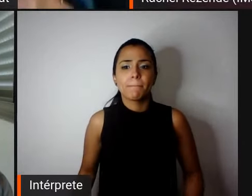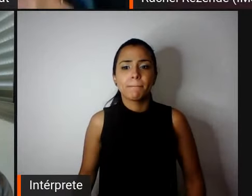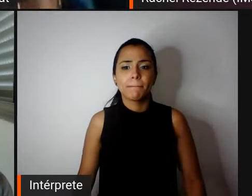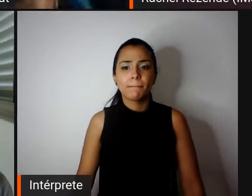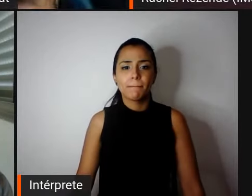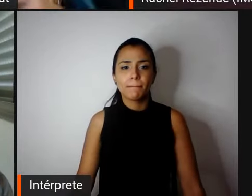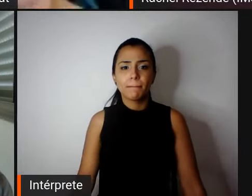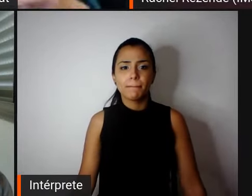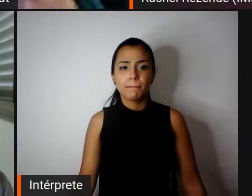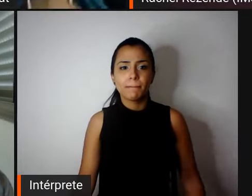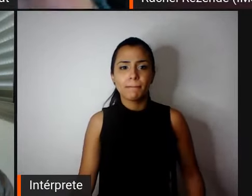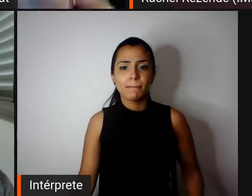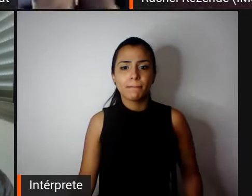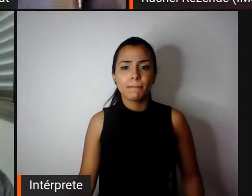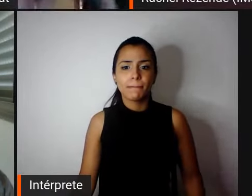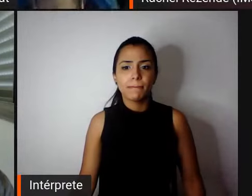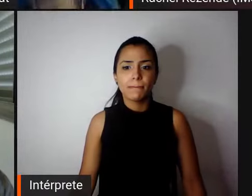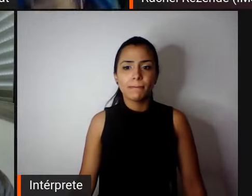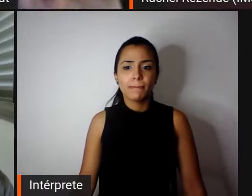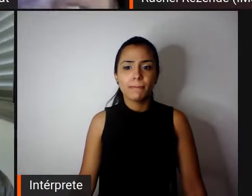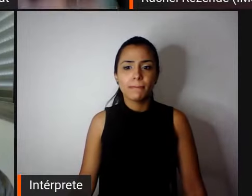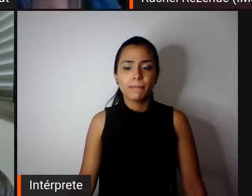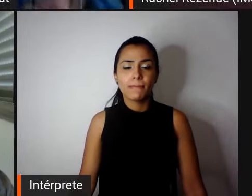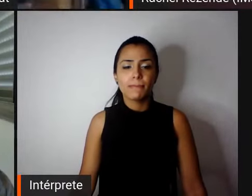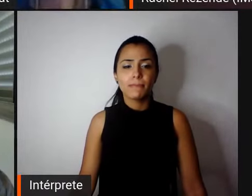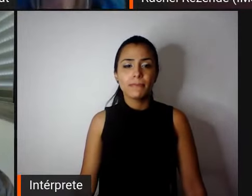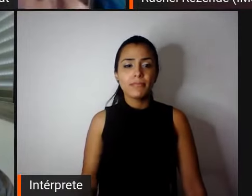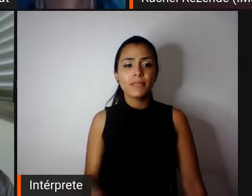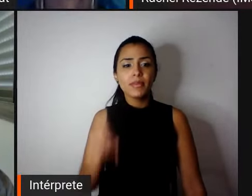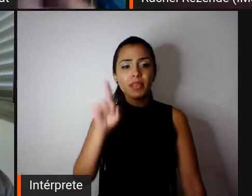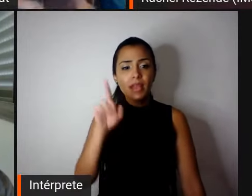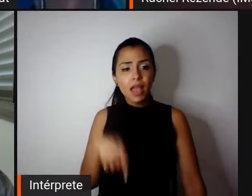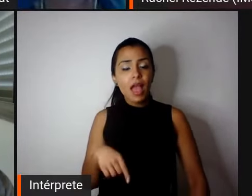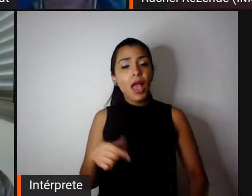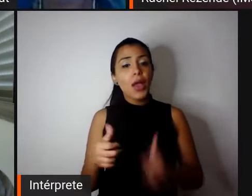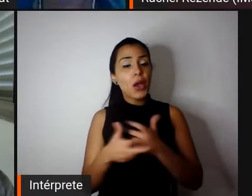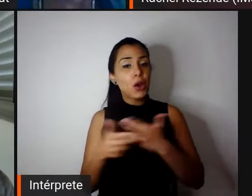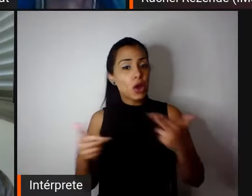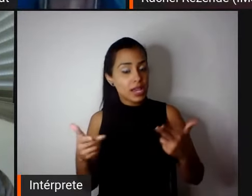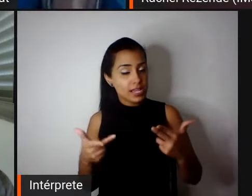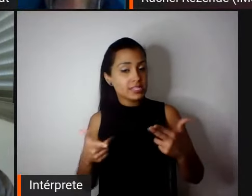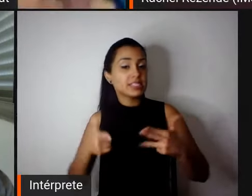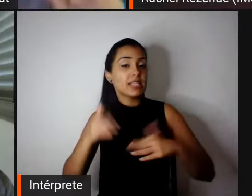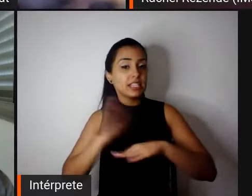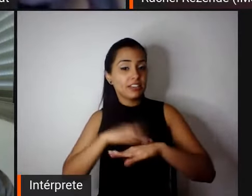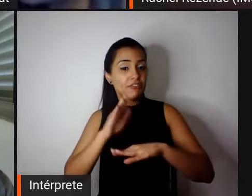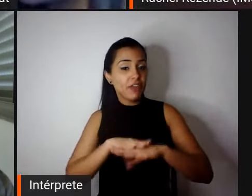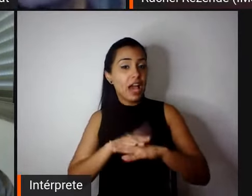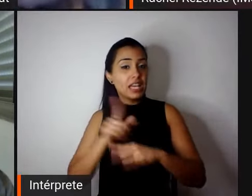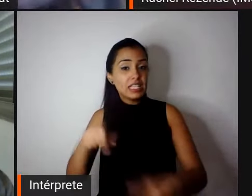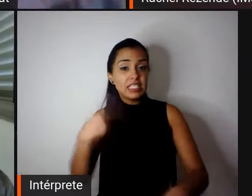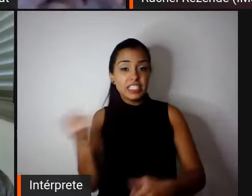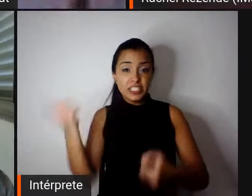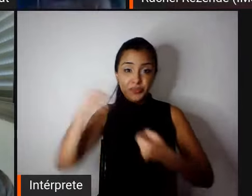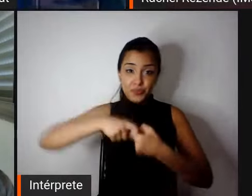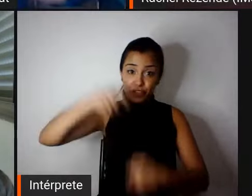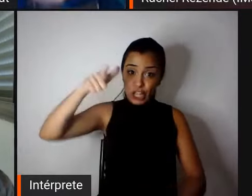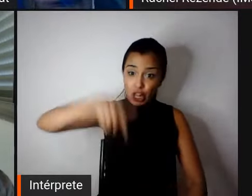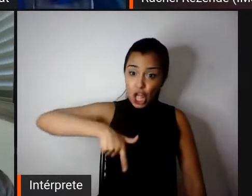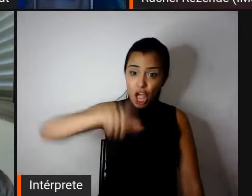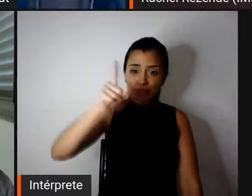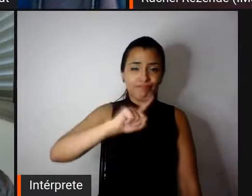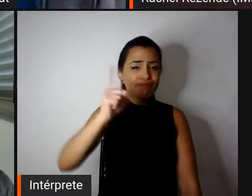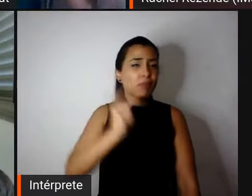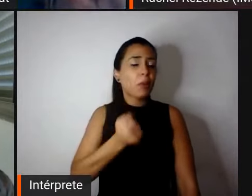feito assim. São coisas que vêm e não se repetem nunca. Você não poderia, não